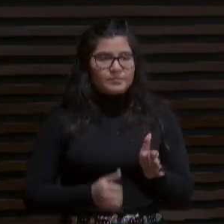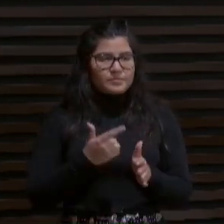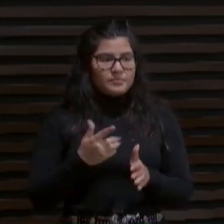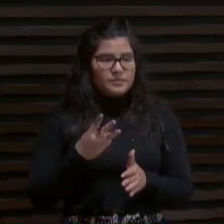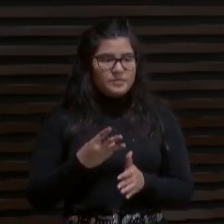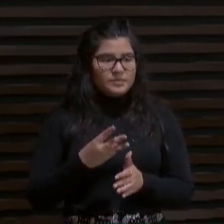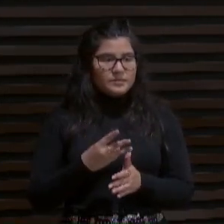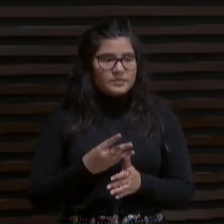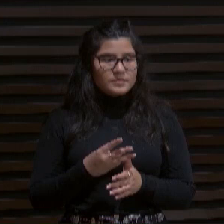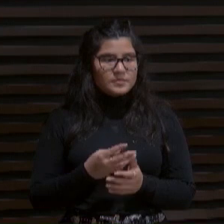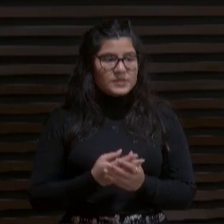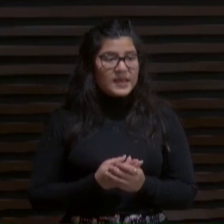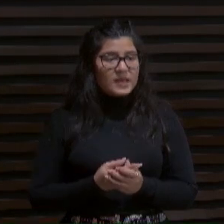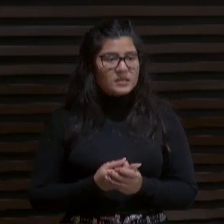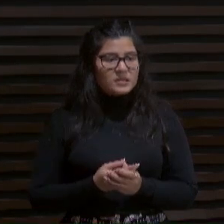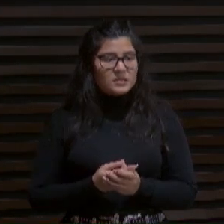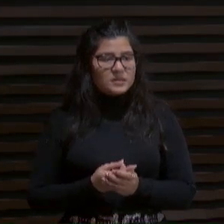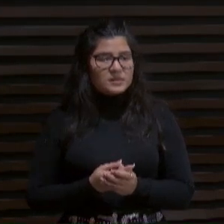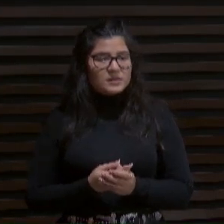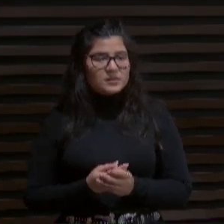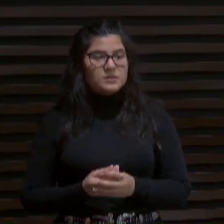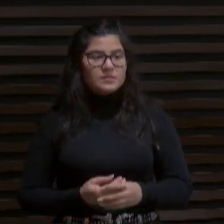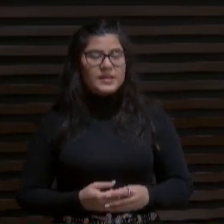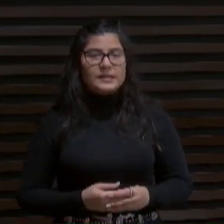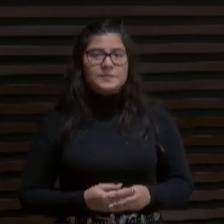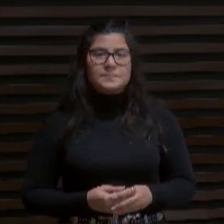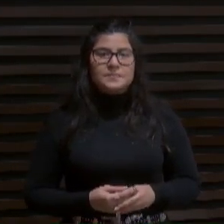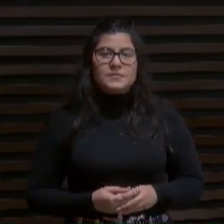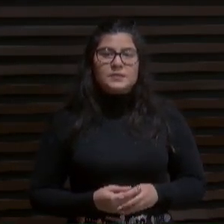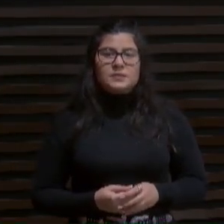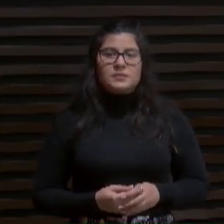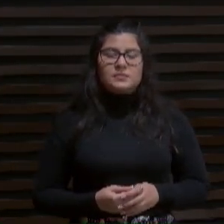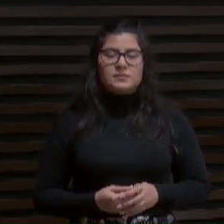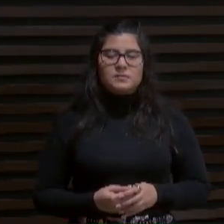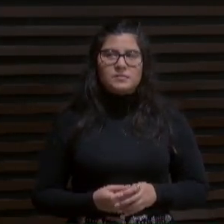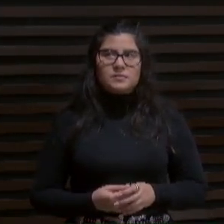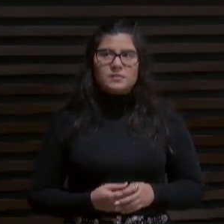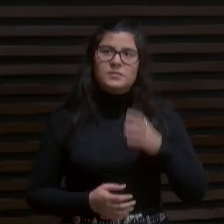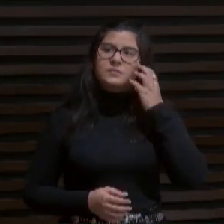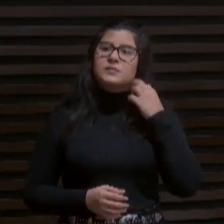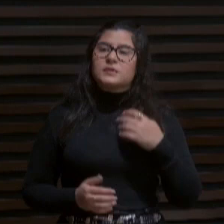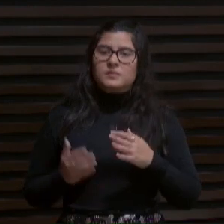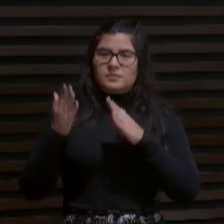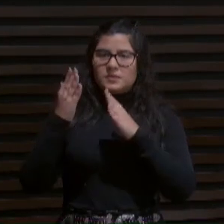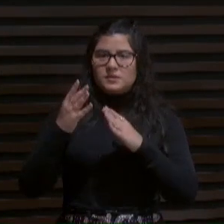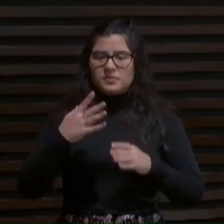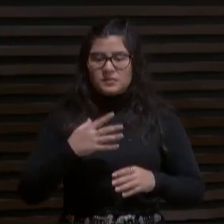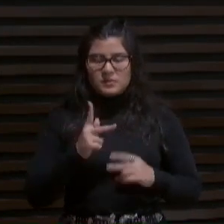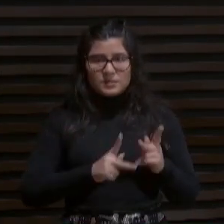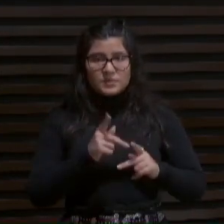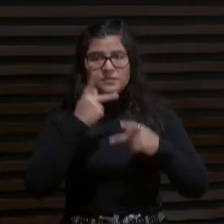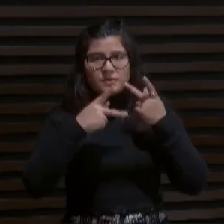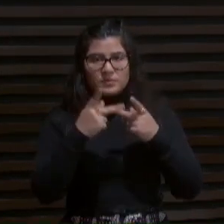a 9, nós lemos o seguinte: então Abraão se levantou e se inclinou diante do povo da terra, diante dos filhos de Et, e lhes falou,